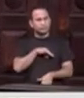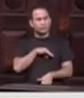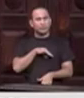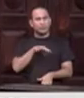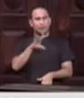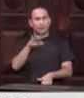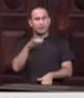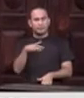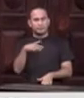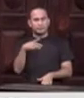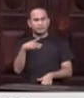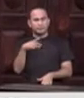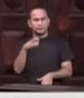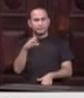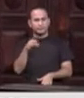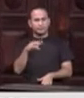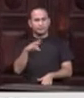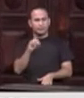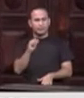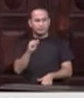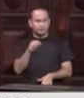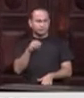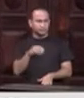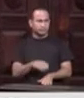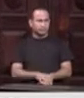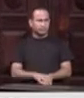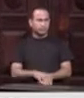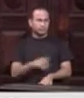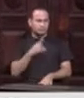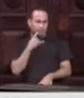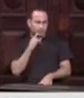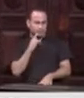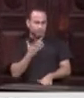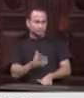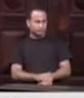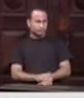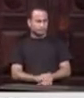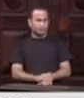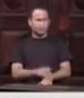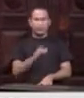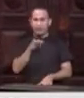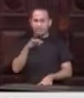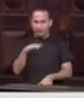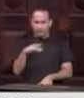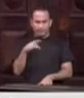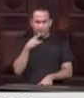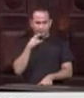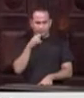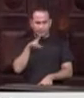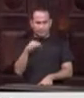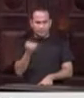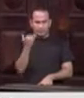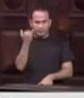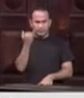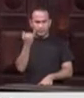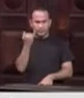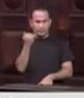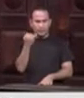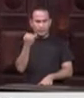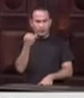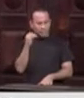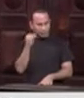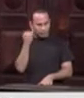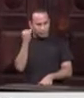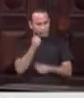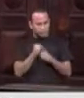Seca. Se esses policiais militares, a Lei Seca é importante, interessa à